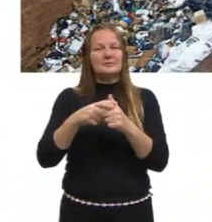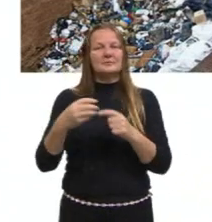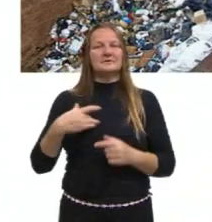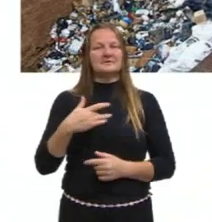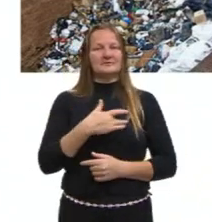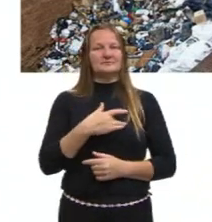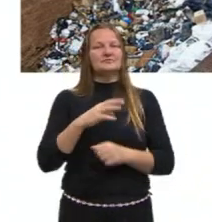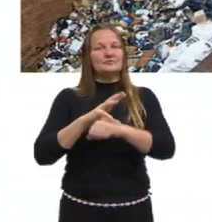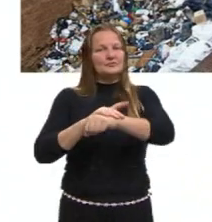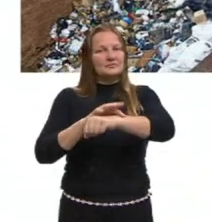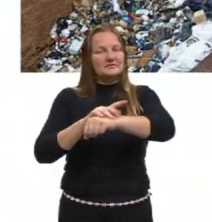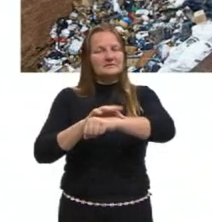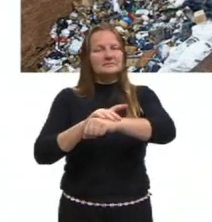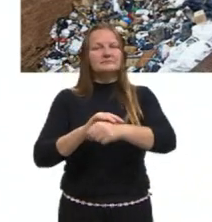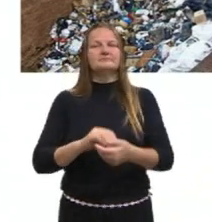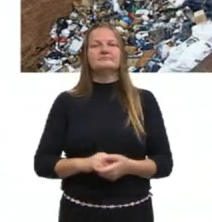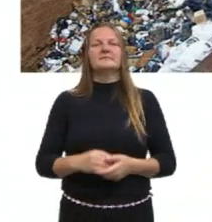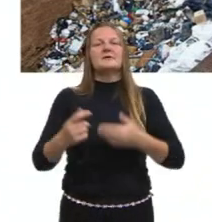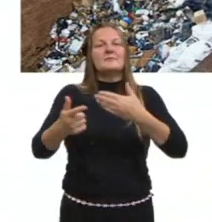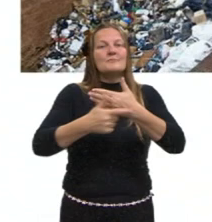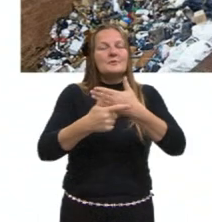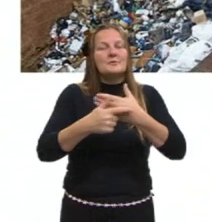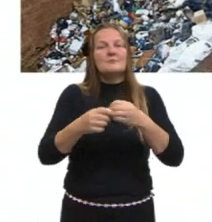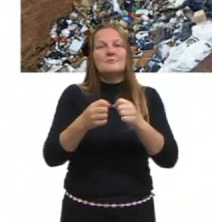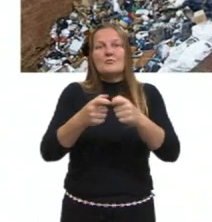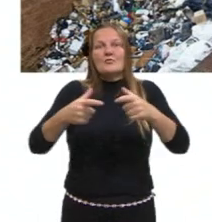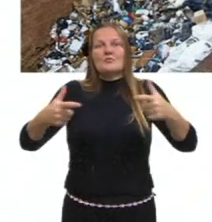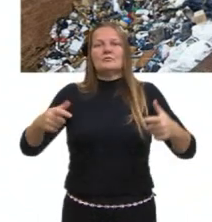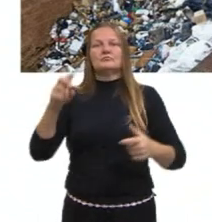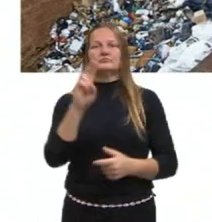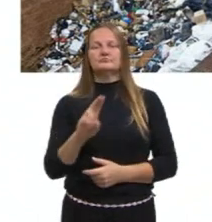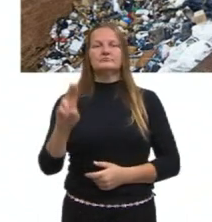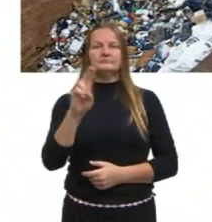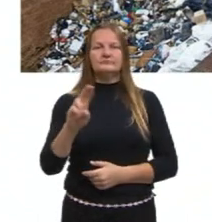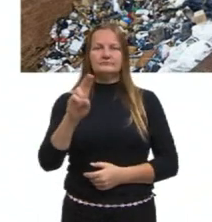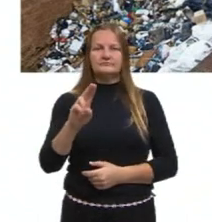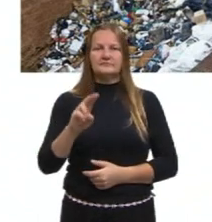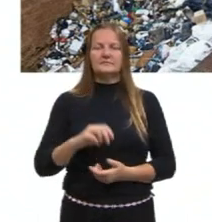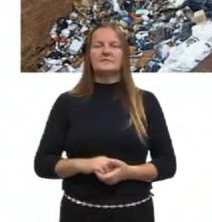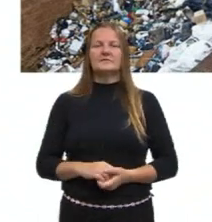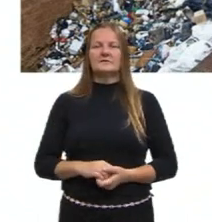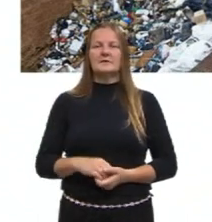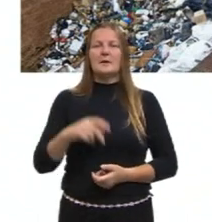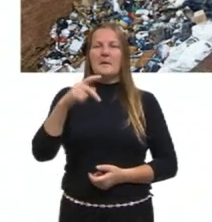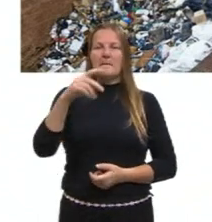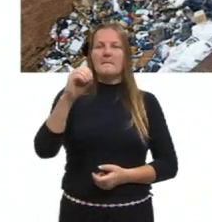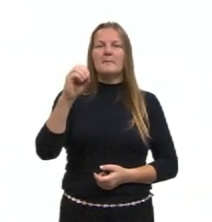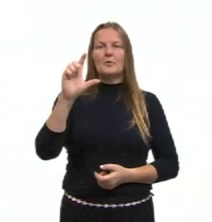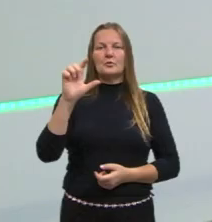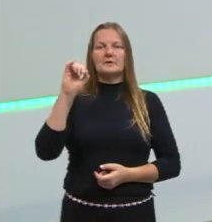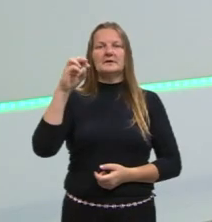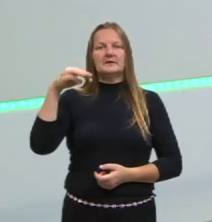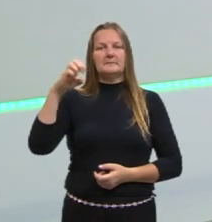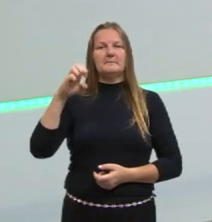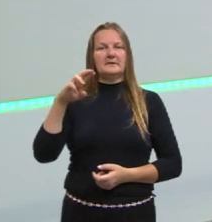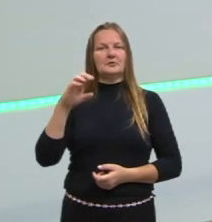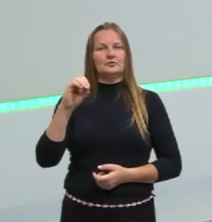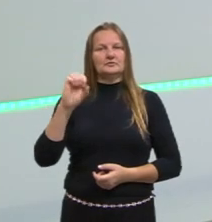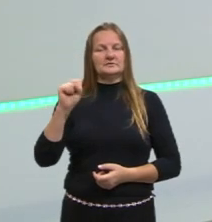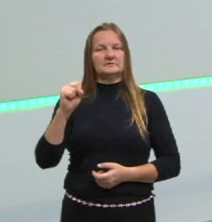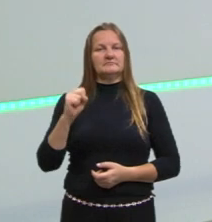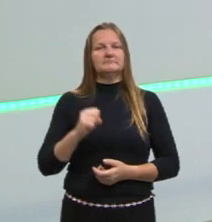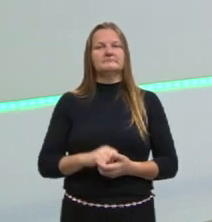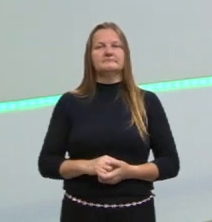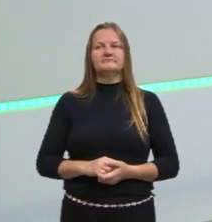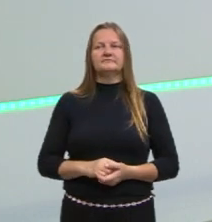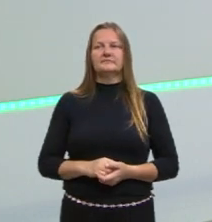saúde em função do grande da grande quantidade e do descarte incorreto mas existe